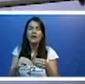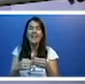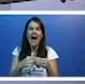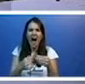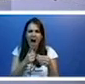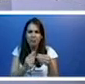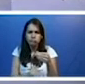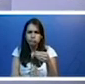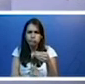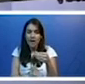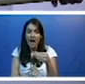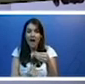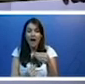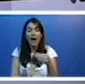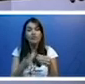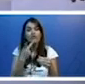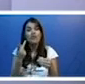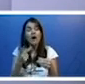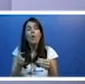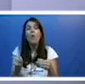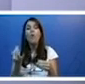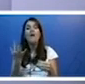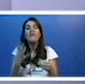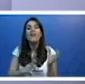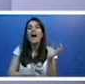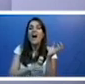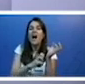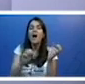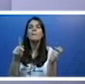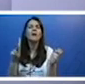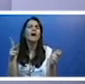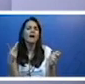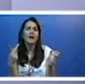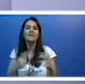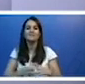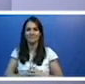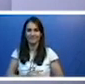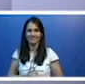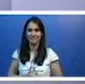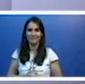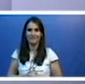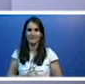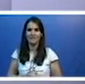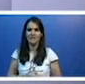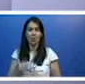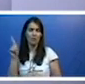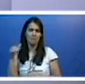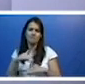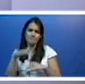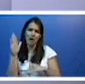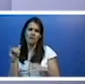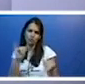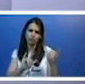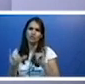e aqui no aparelho ela te fala, né, qual é o pH daquela substância. É o assim, mais específico,